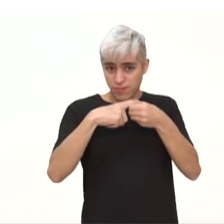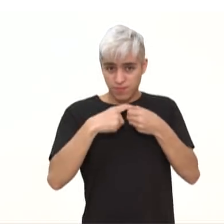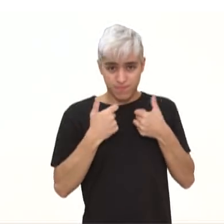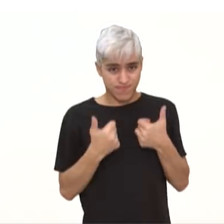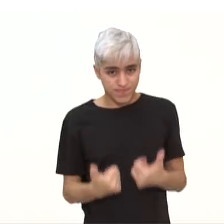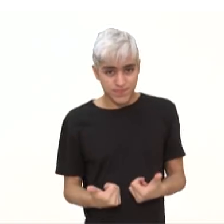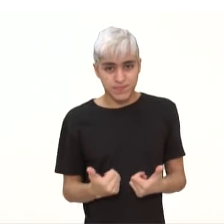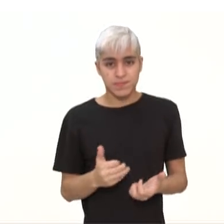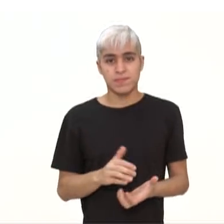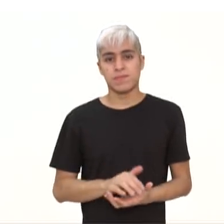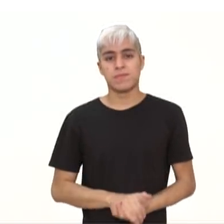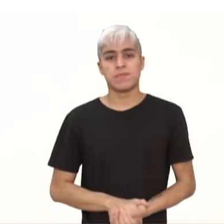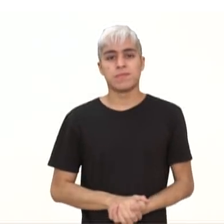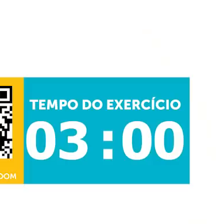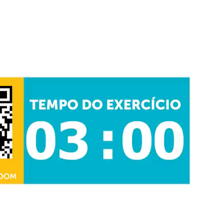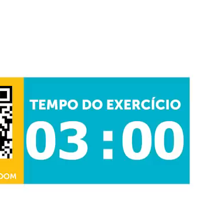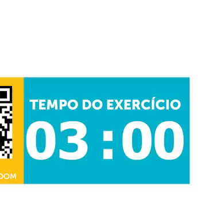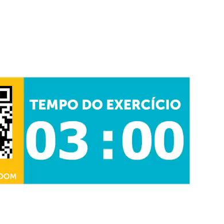volto.